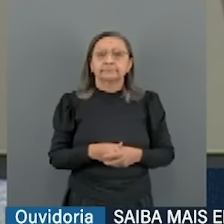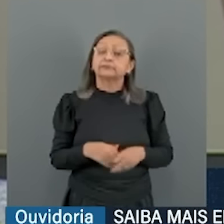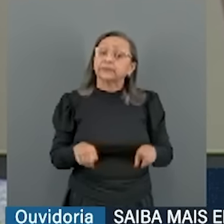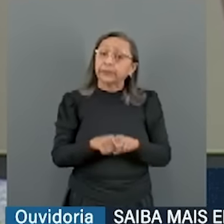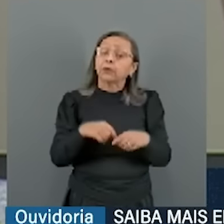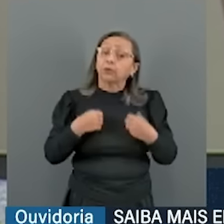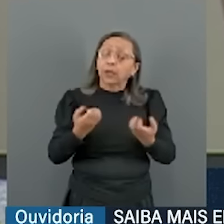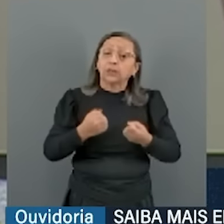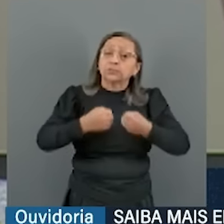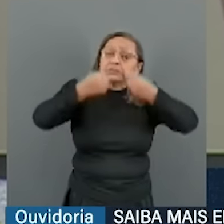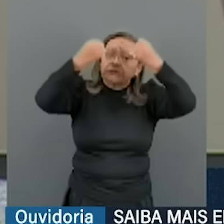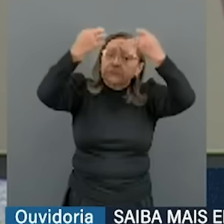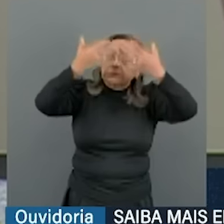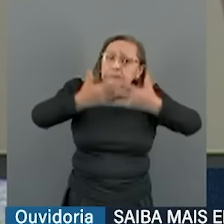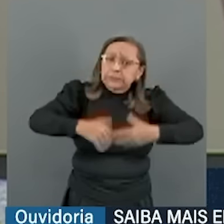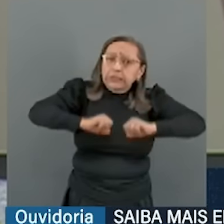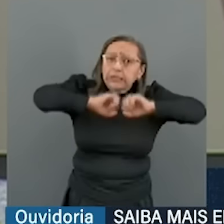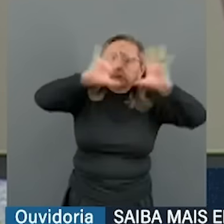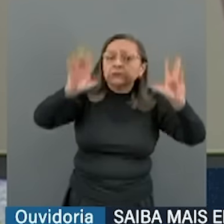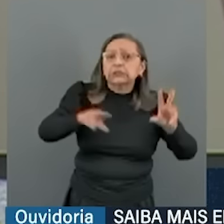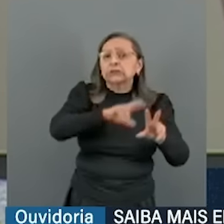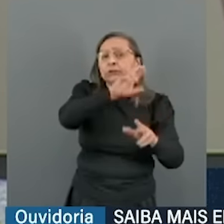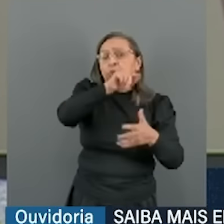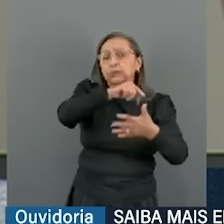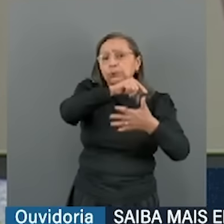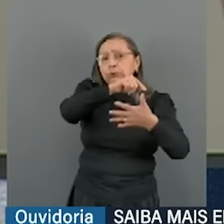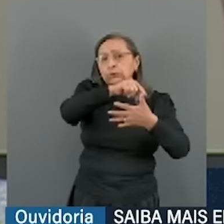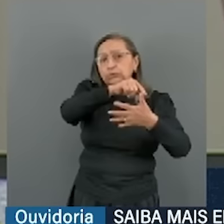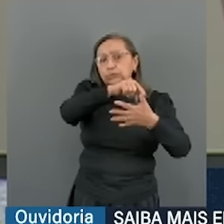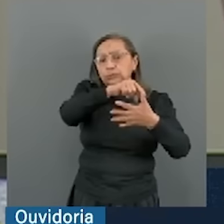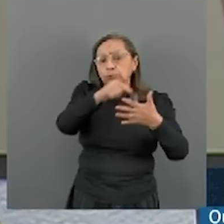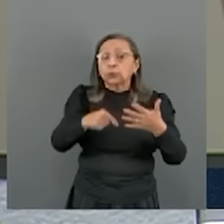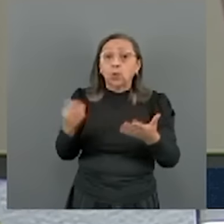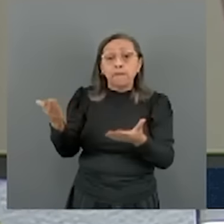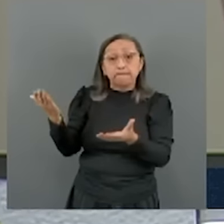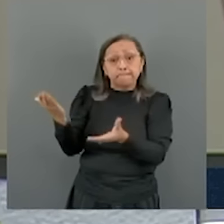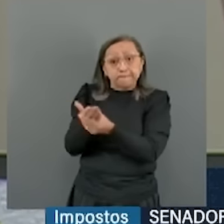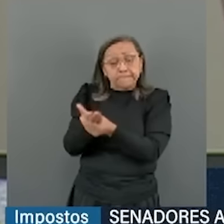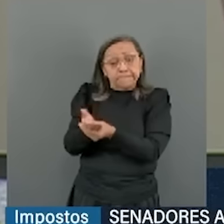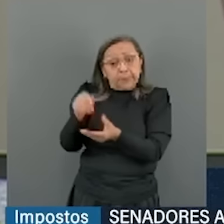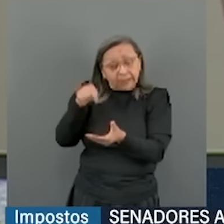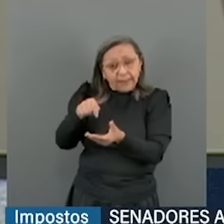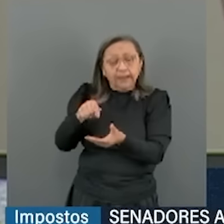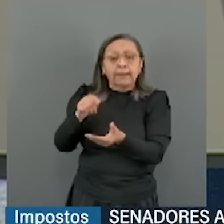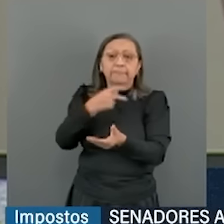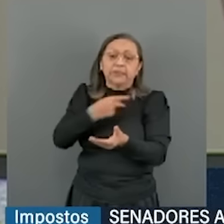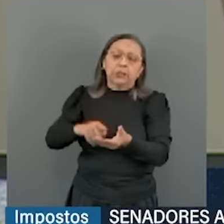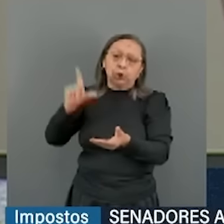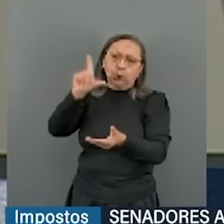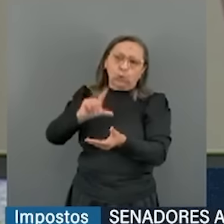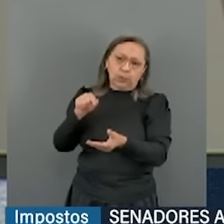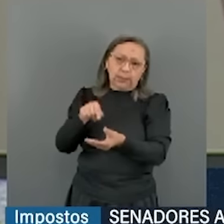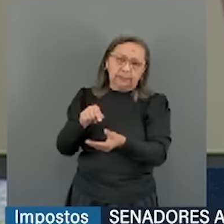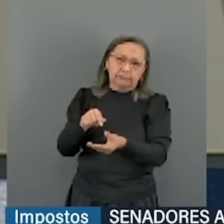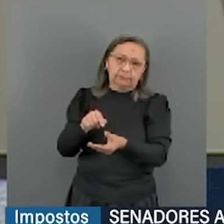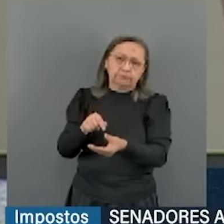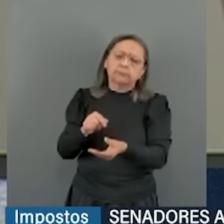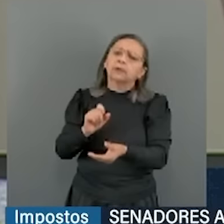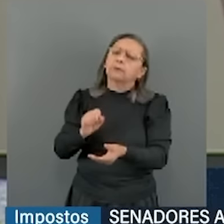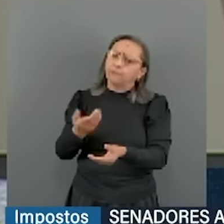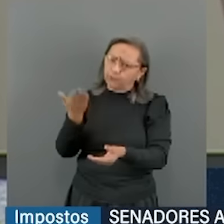esclarecer sobre a questão dos processos do presidente Lula. O presidente Lula